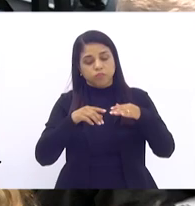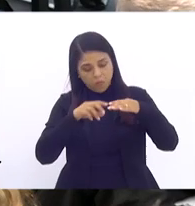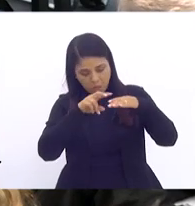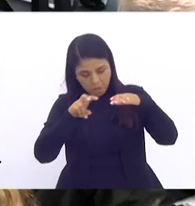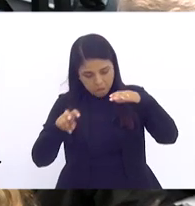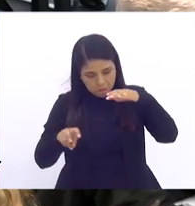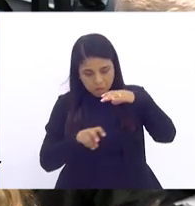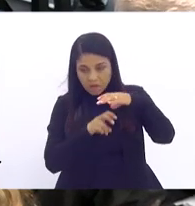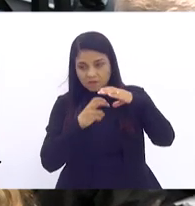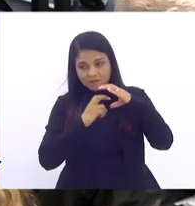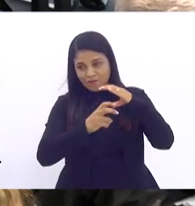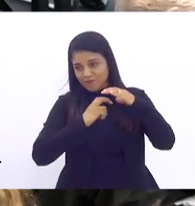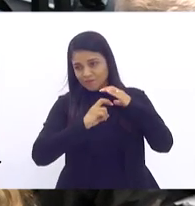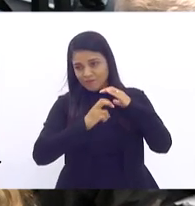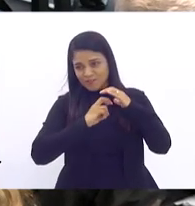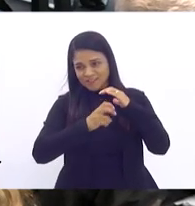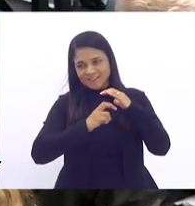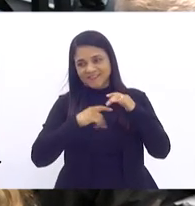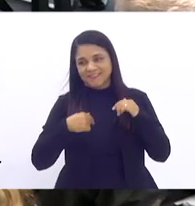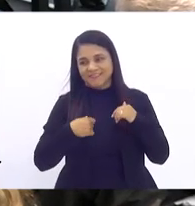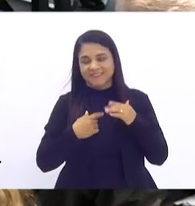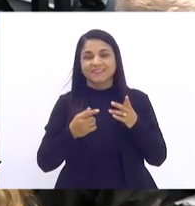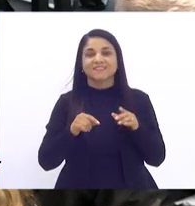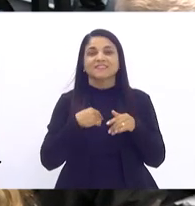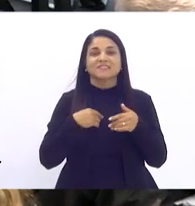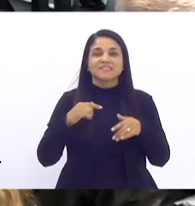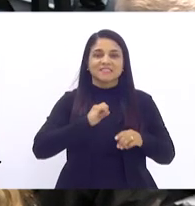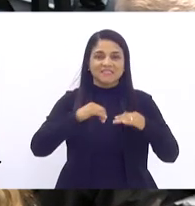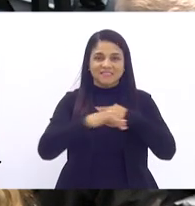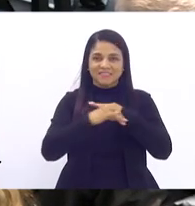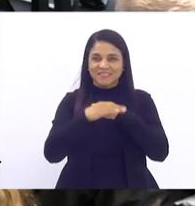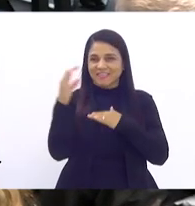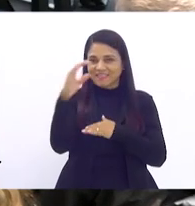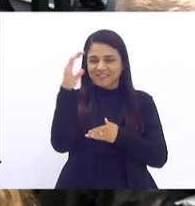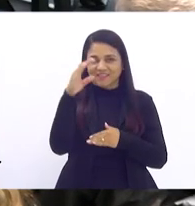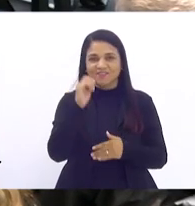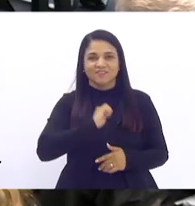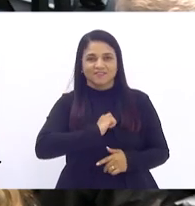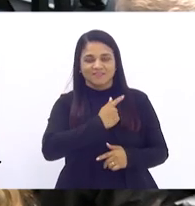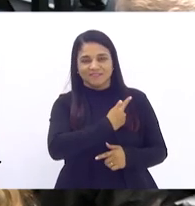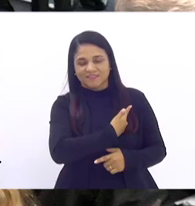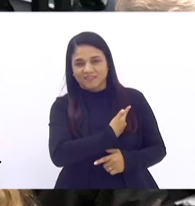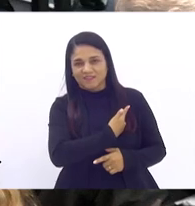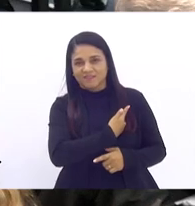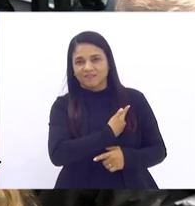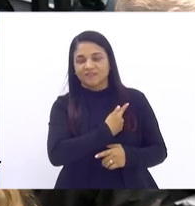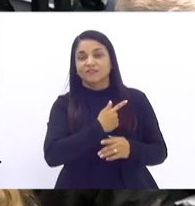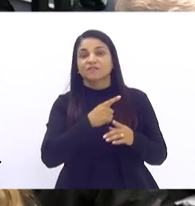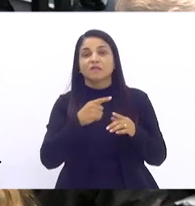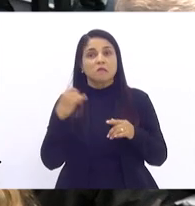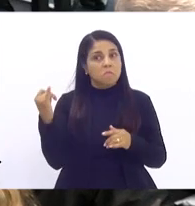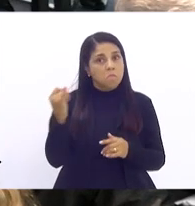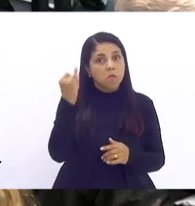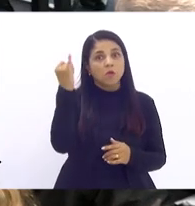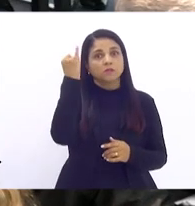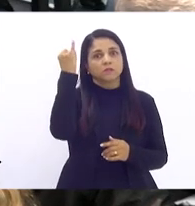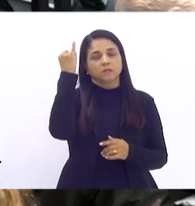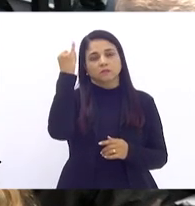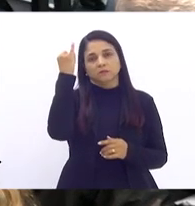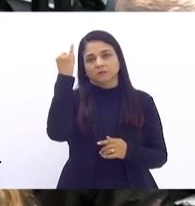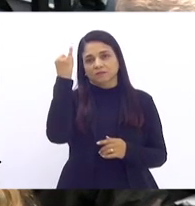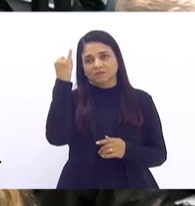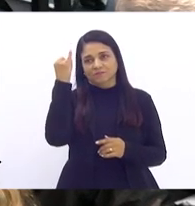Guanabara até a cidade de Niterói São Gonçalo Itaboraí quer dizer seria extremamente importante para